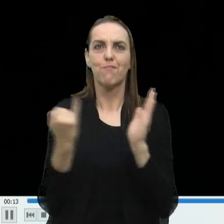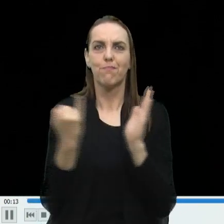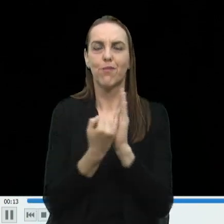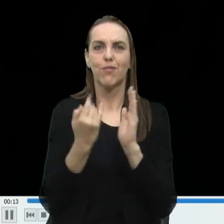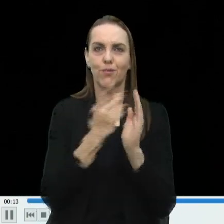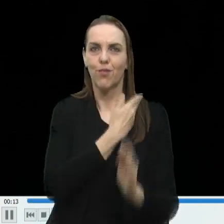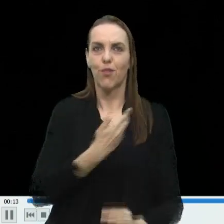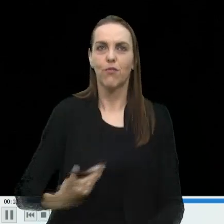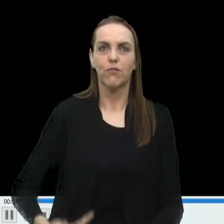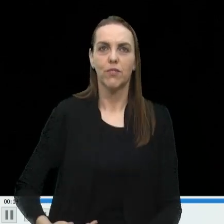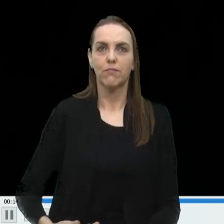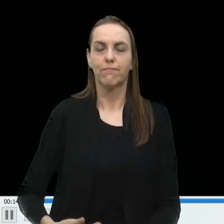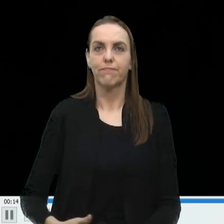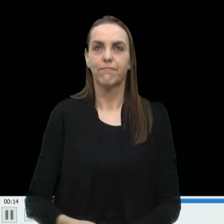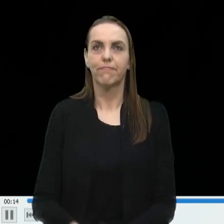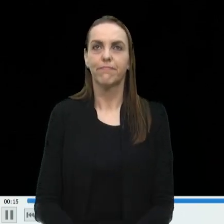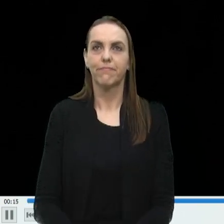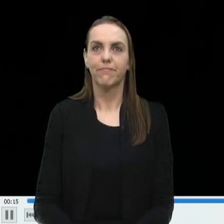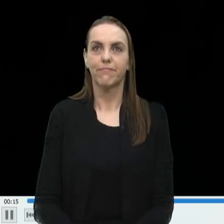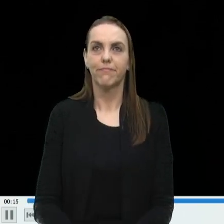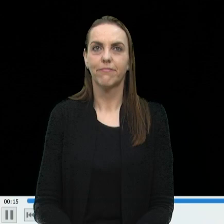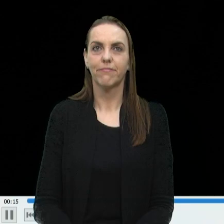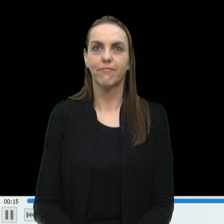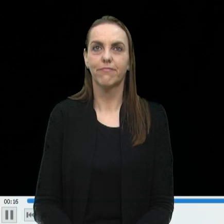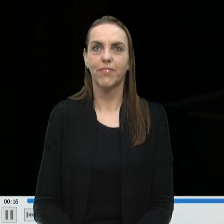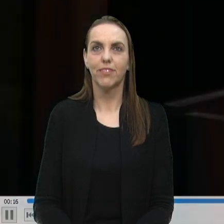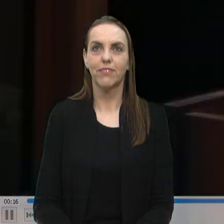ele não...